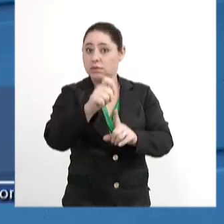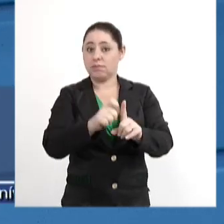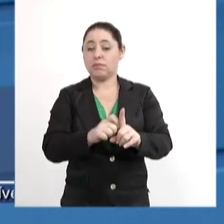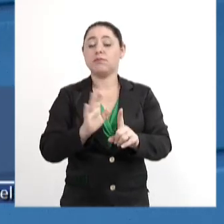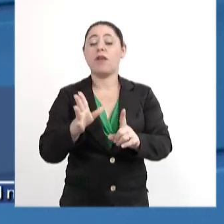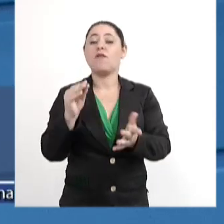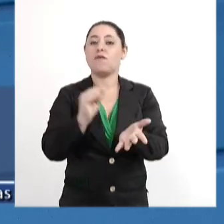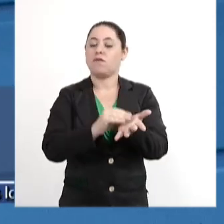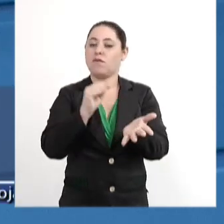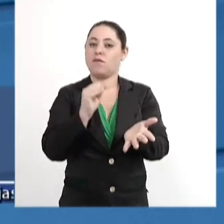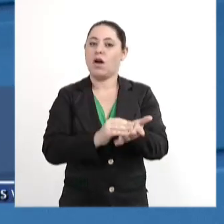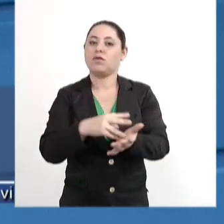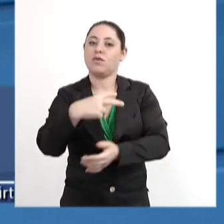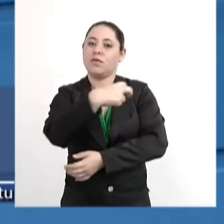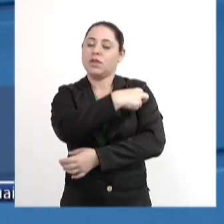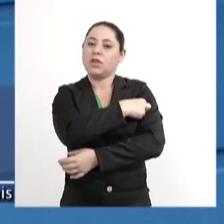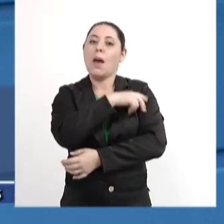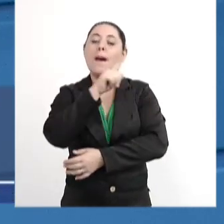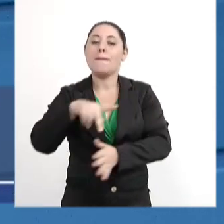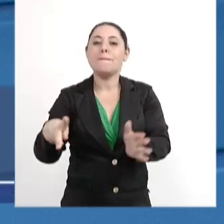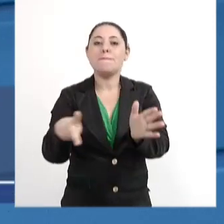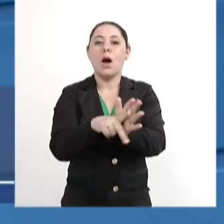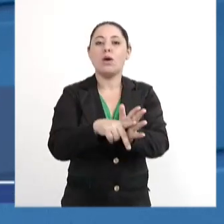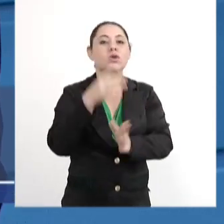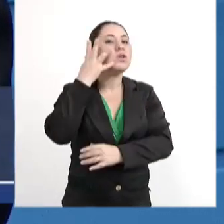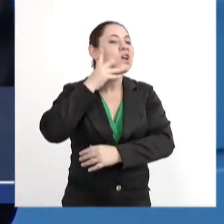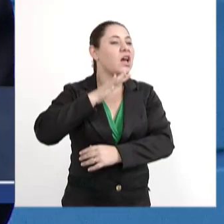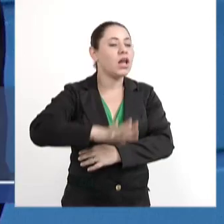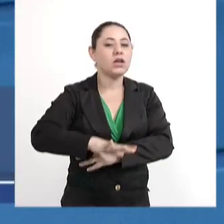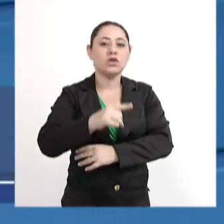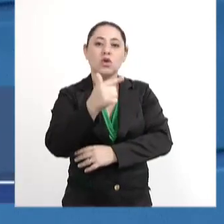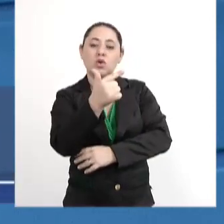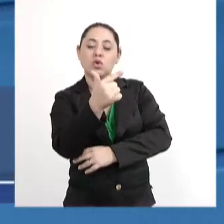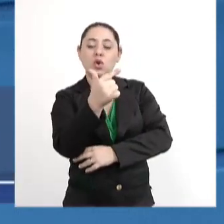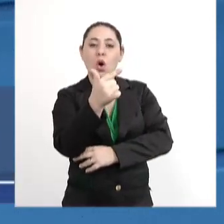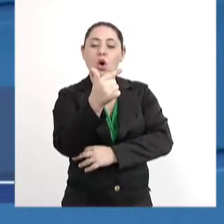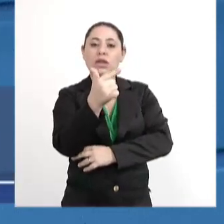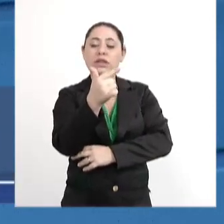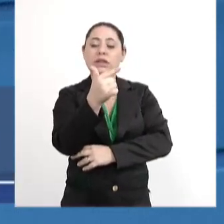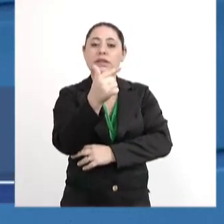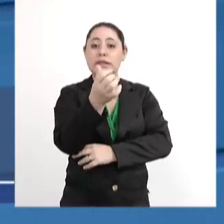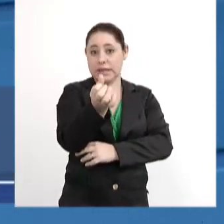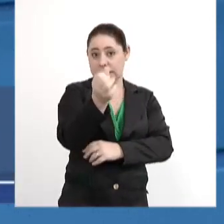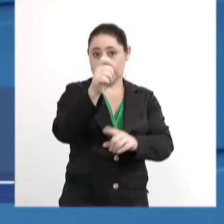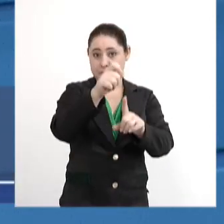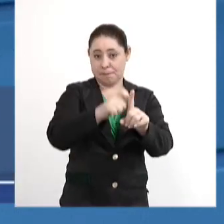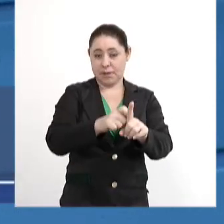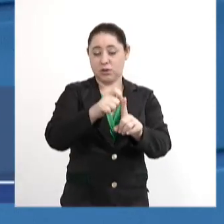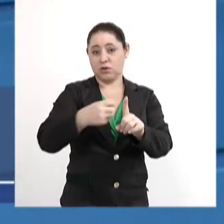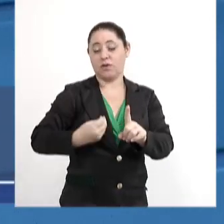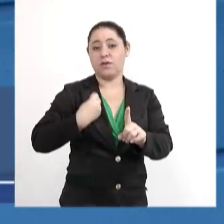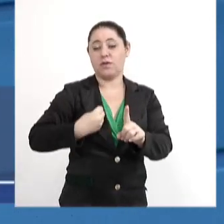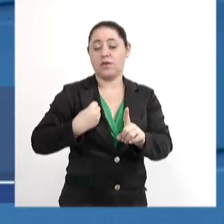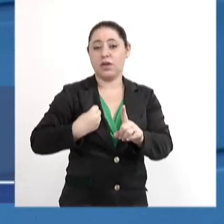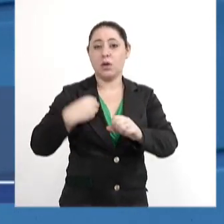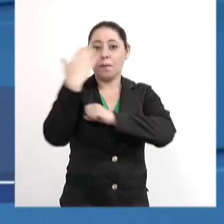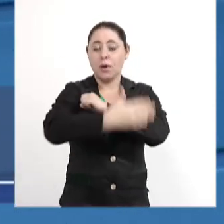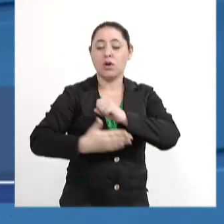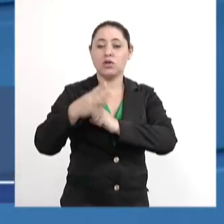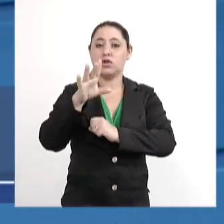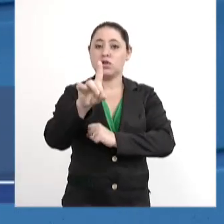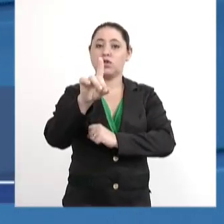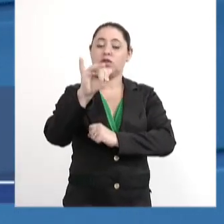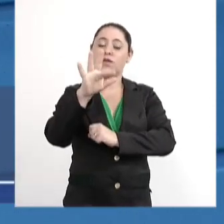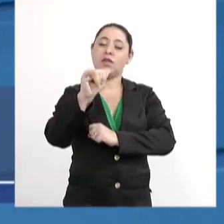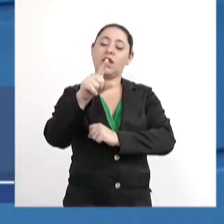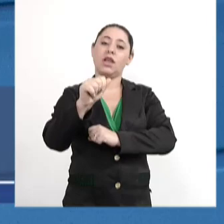meses. Esta vacina é destinada a crianças entre 2 a 6 meses de vida e protege contra difteria,